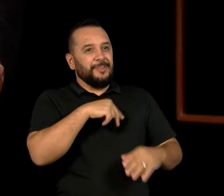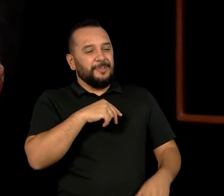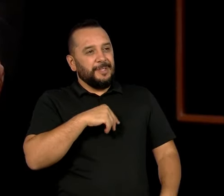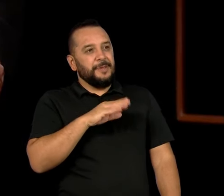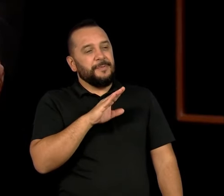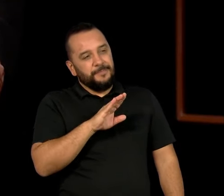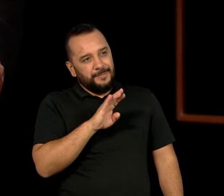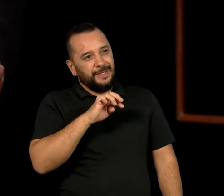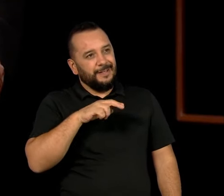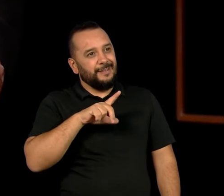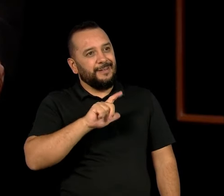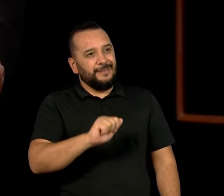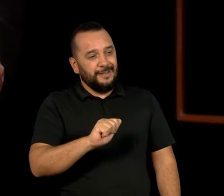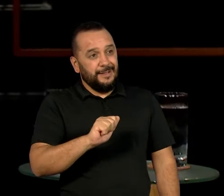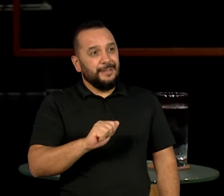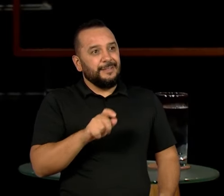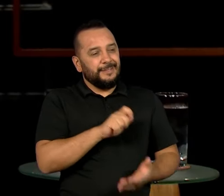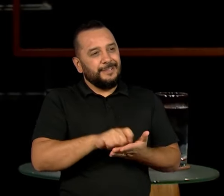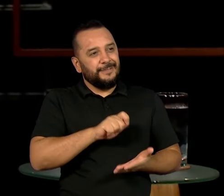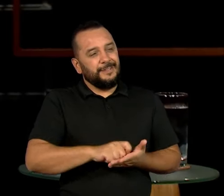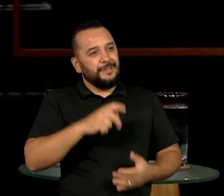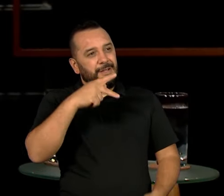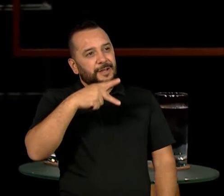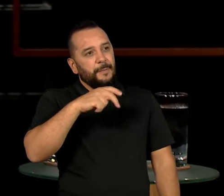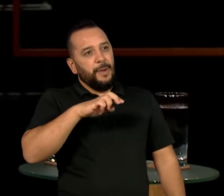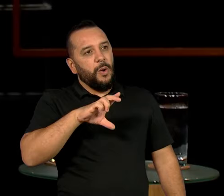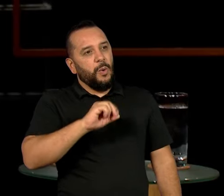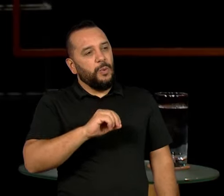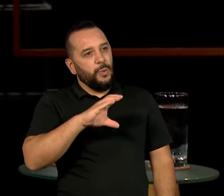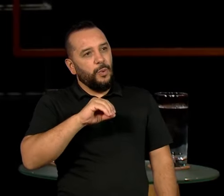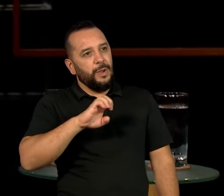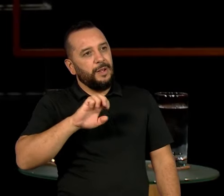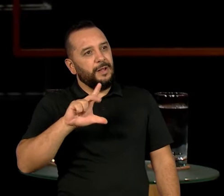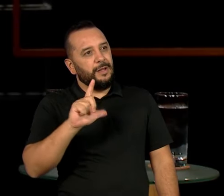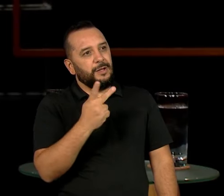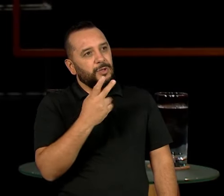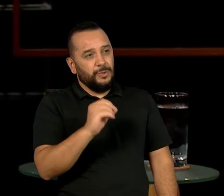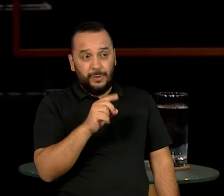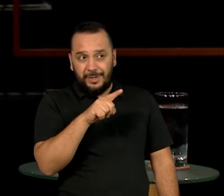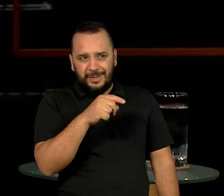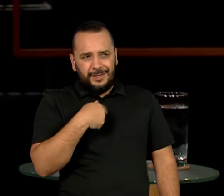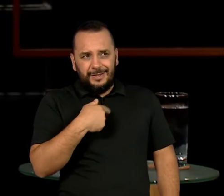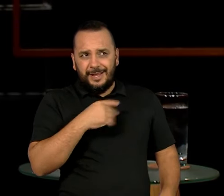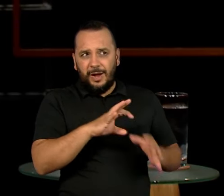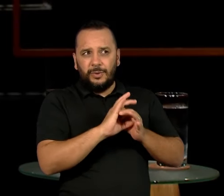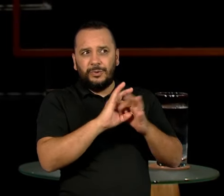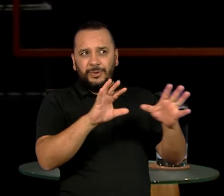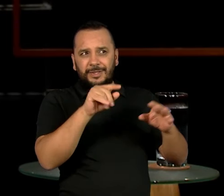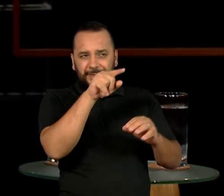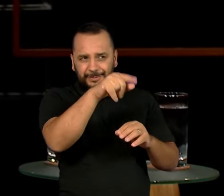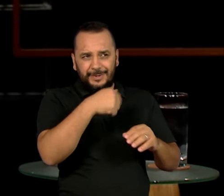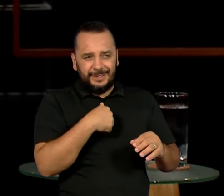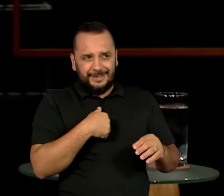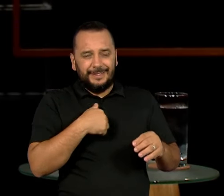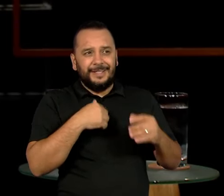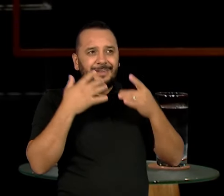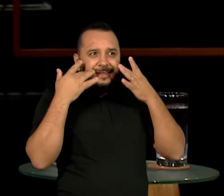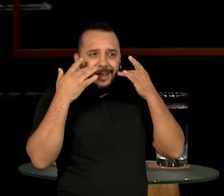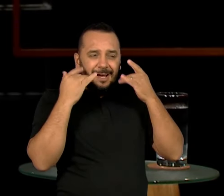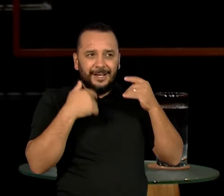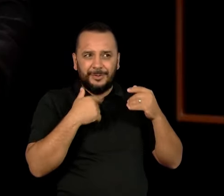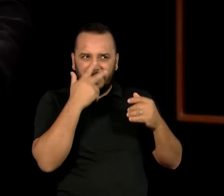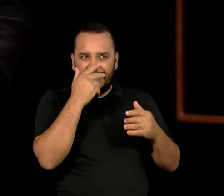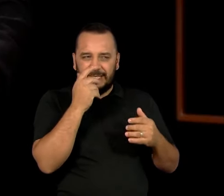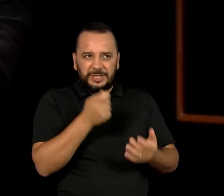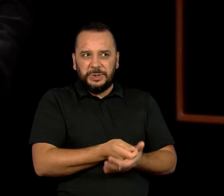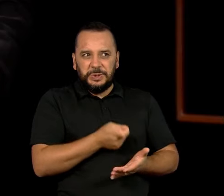Paulo Coelho, um enorme sucesso na época, né? E parece que ele resistiu muito até autorizar a ser feita essa montagem. Como é que foi